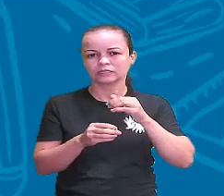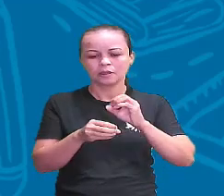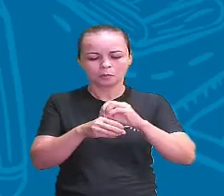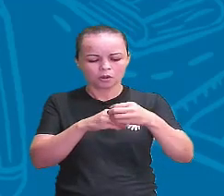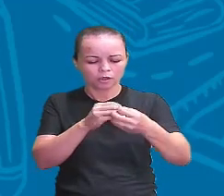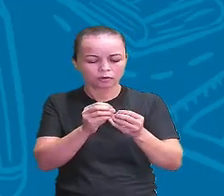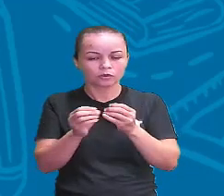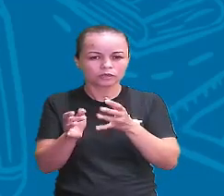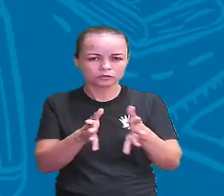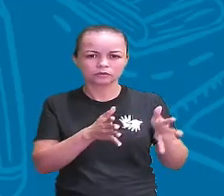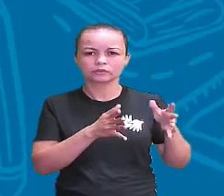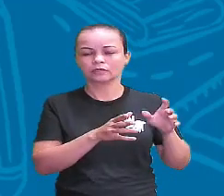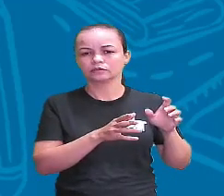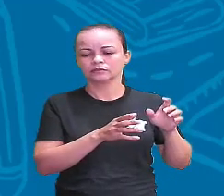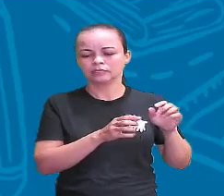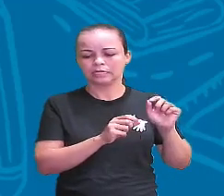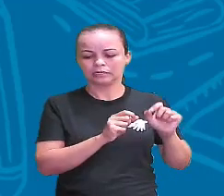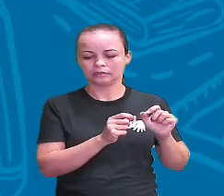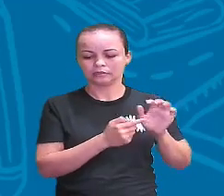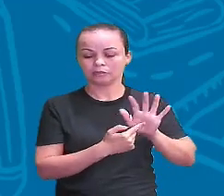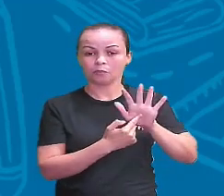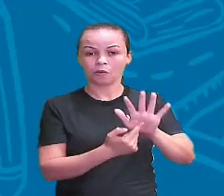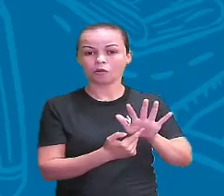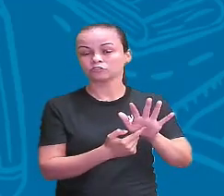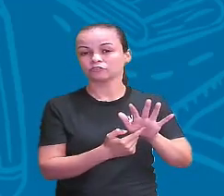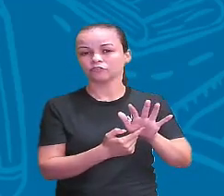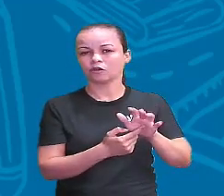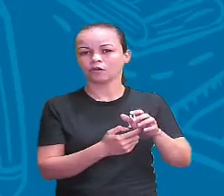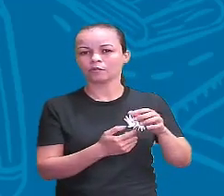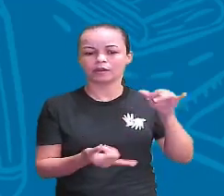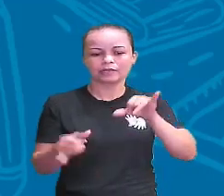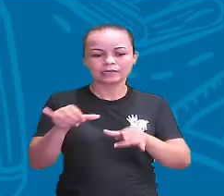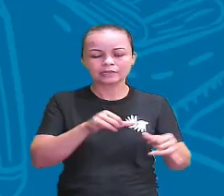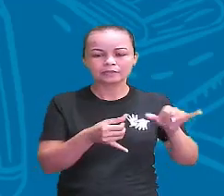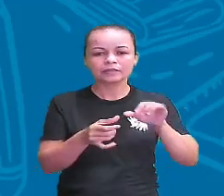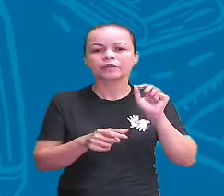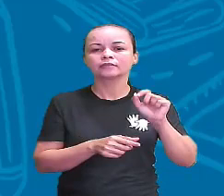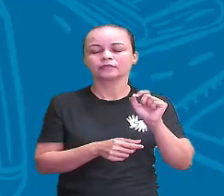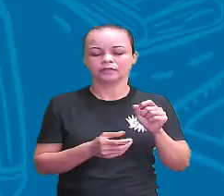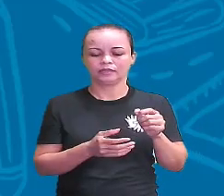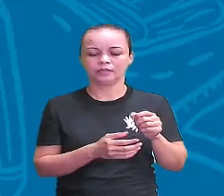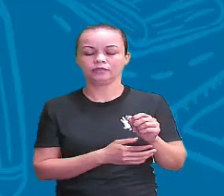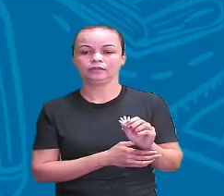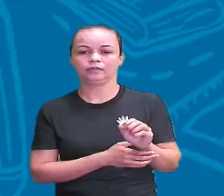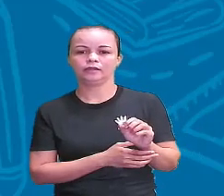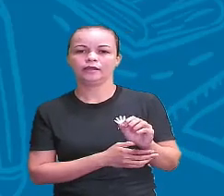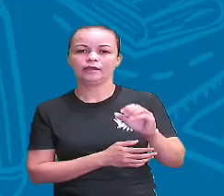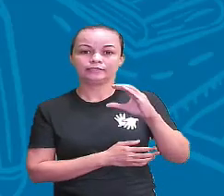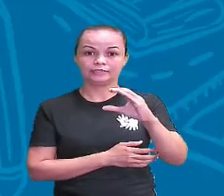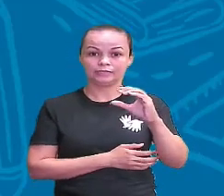a fórmula? Qual é a fórmula química da glicose? É o C6H12O6.